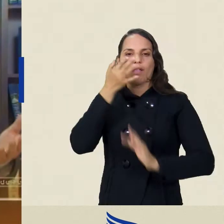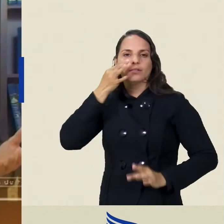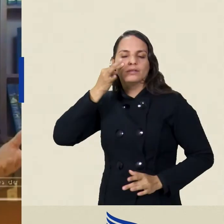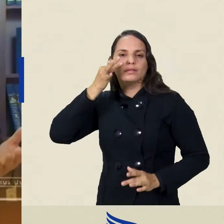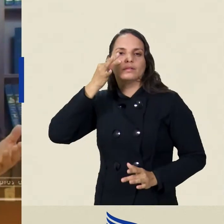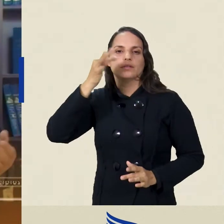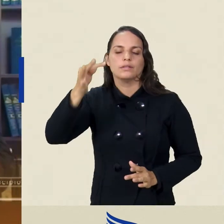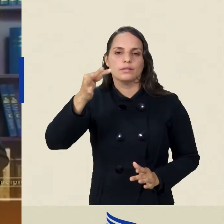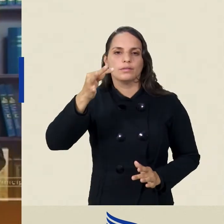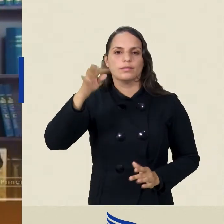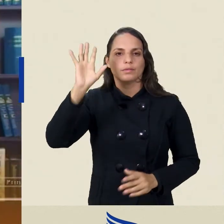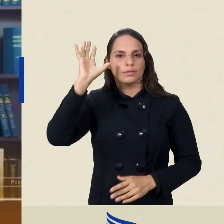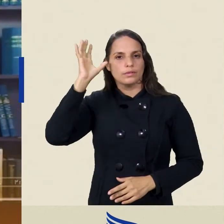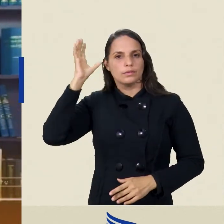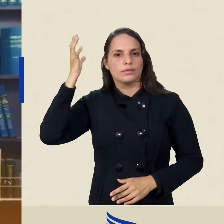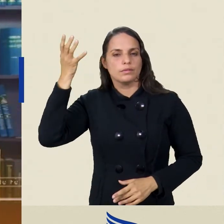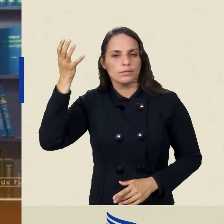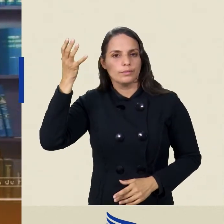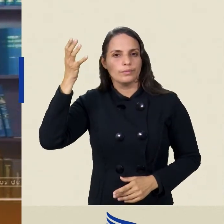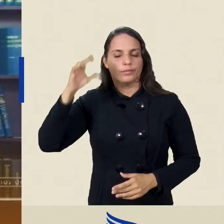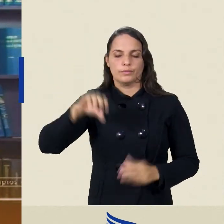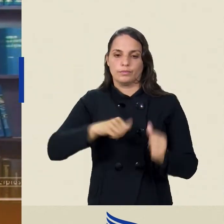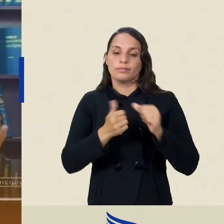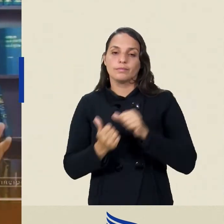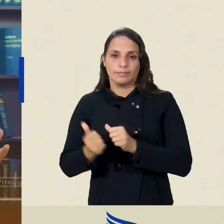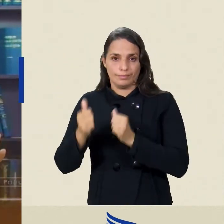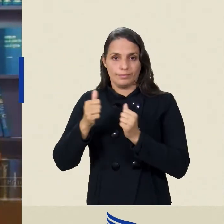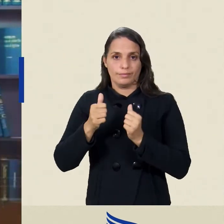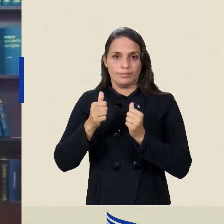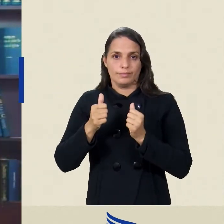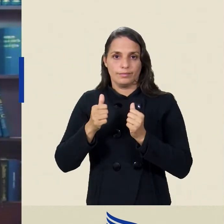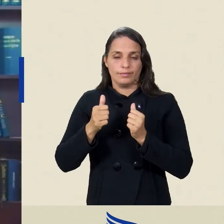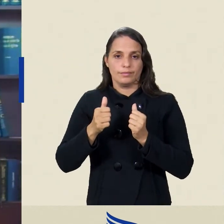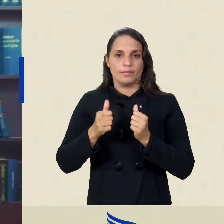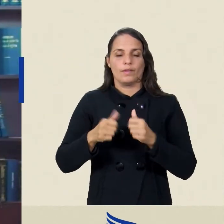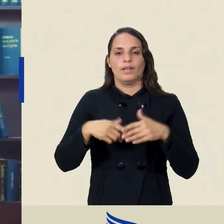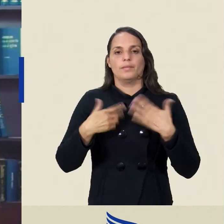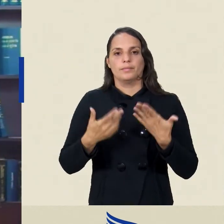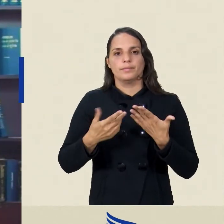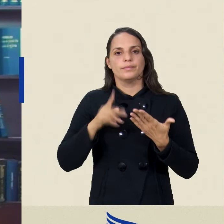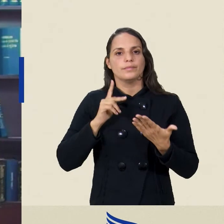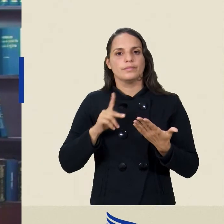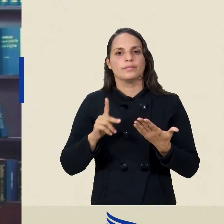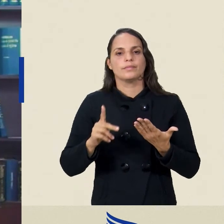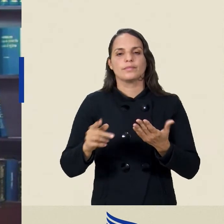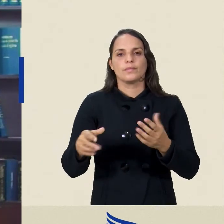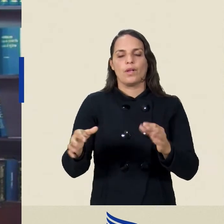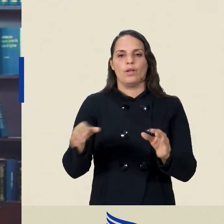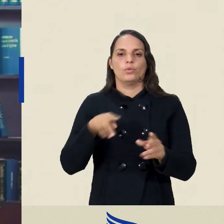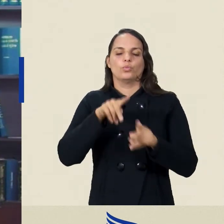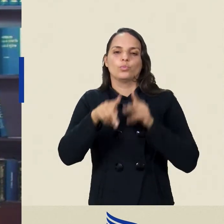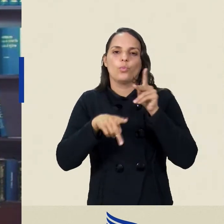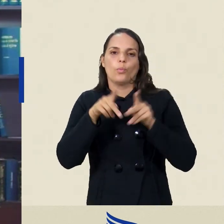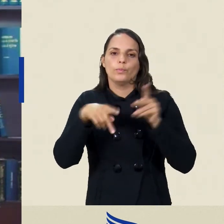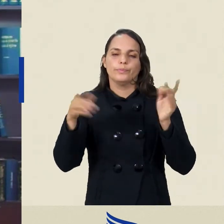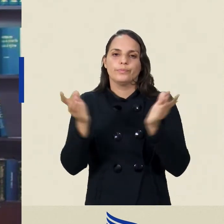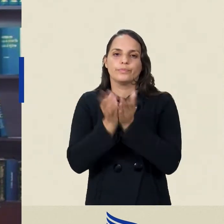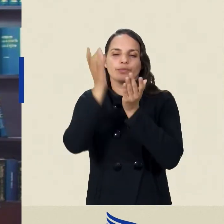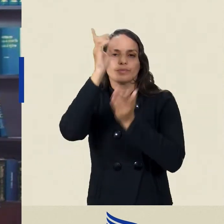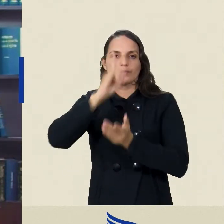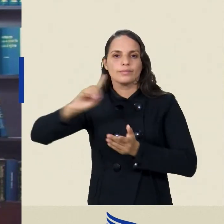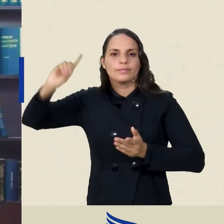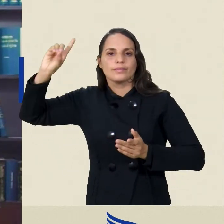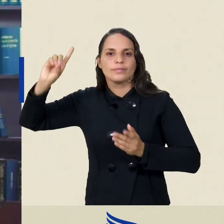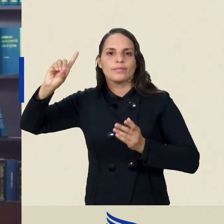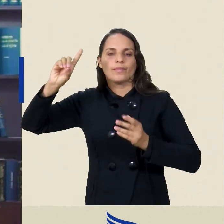dessa decisão através do batismo, tornando-se assim membro da Igreja do Senhor e também membro do Reino